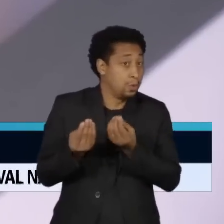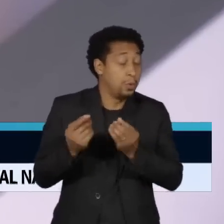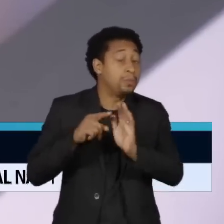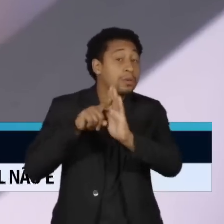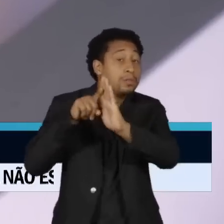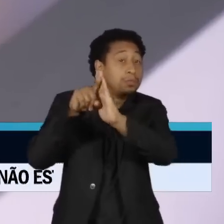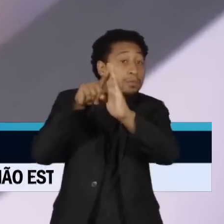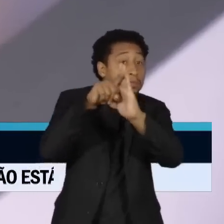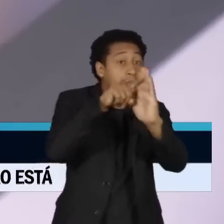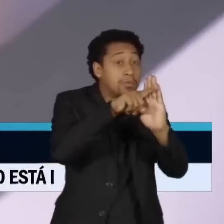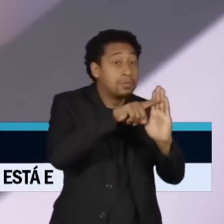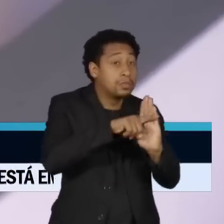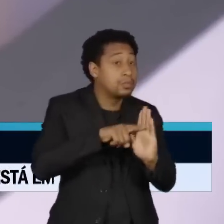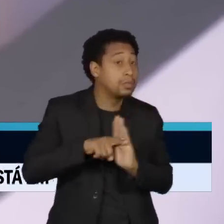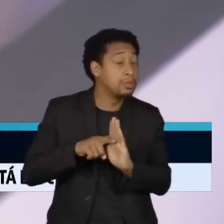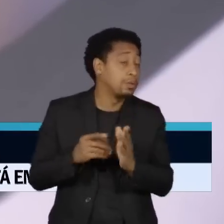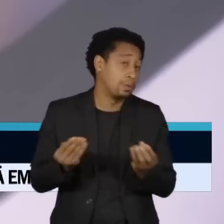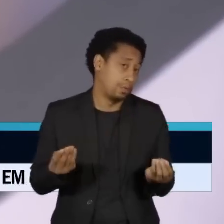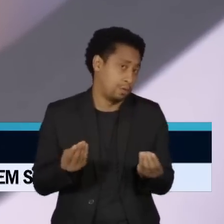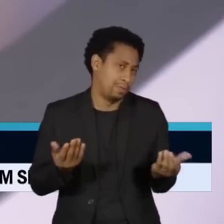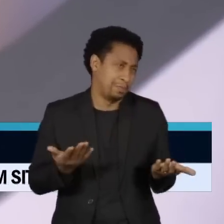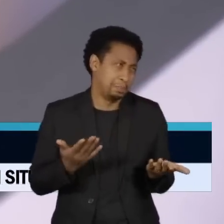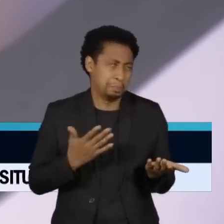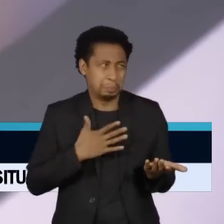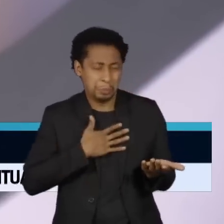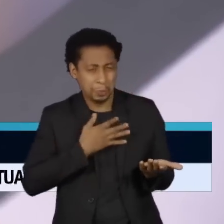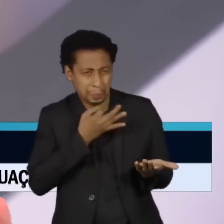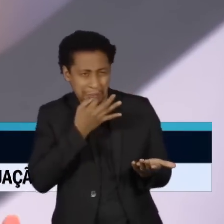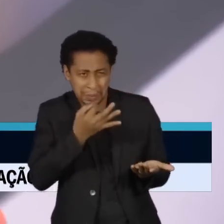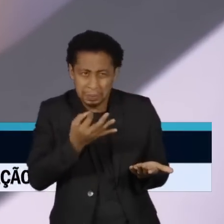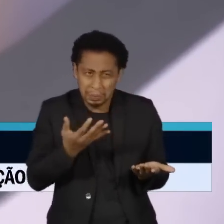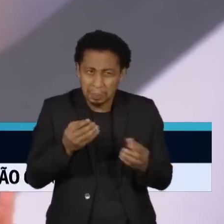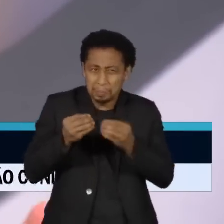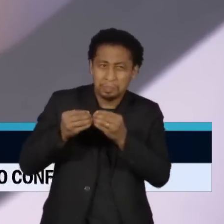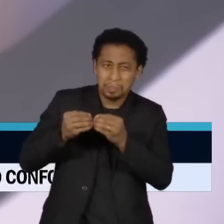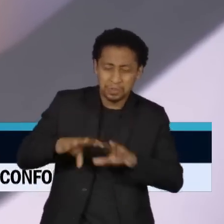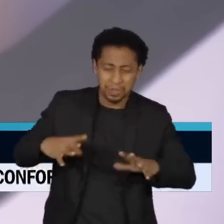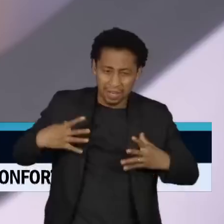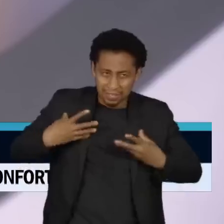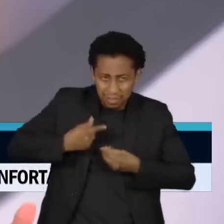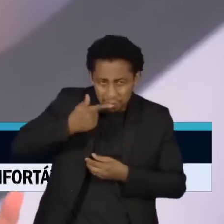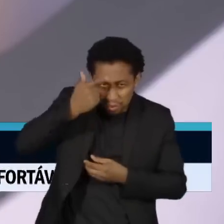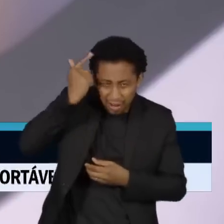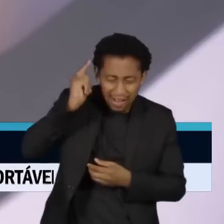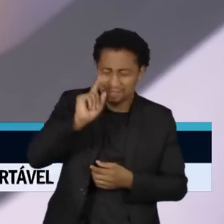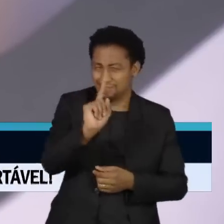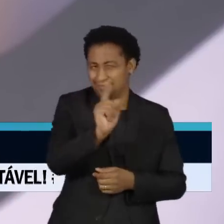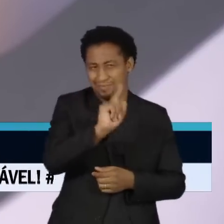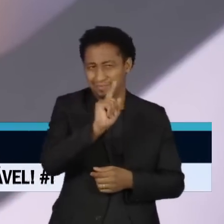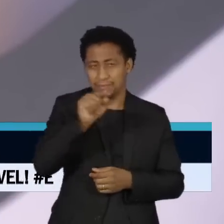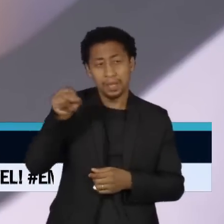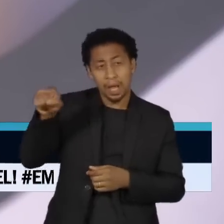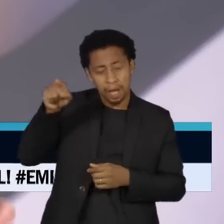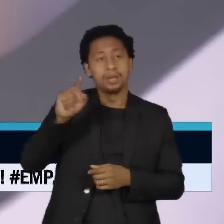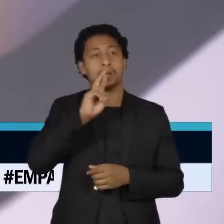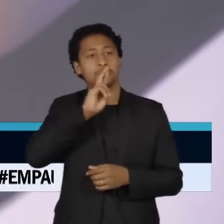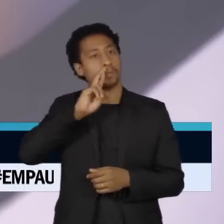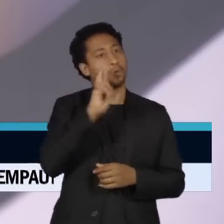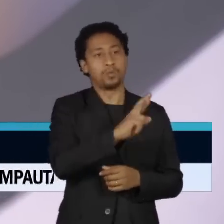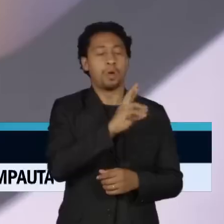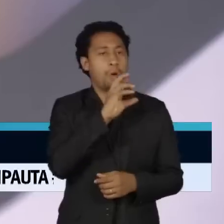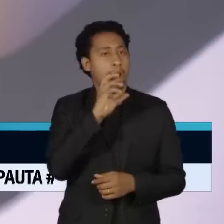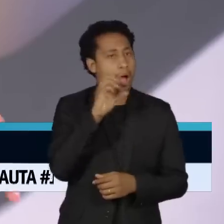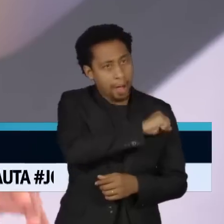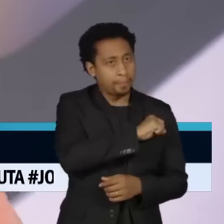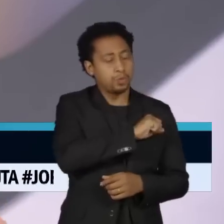Não me parece que isso vai atingi-lo. Ele foi muito rápido também na resposta, né, em se